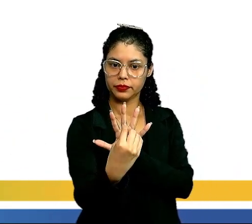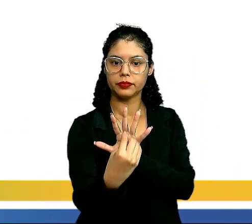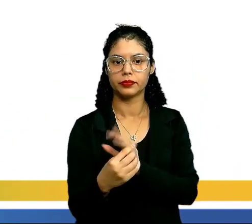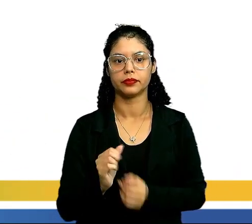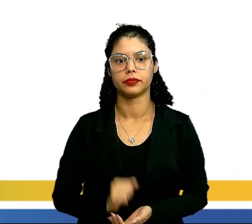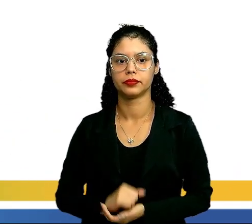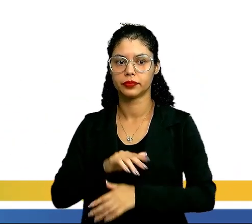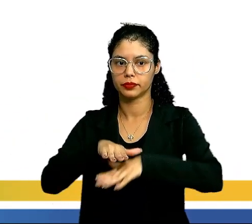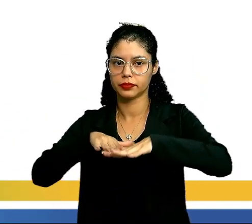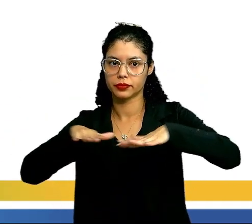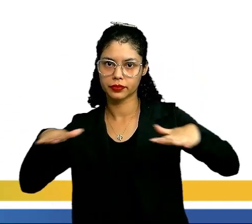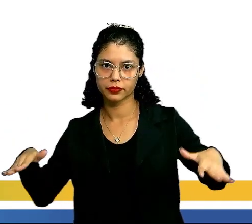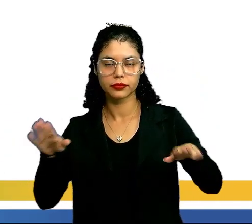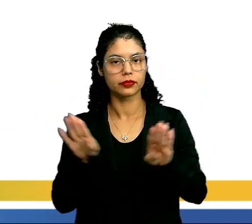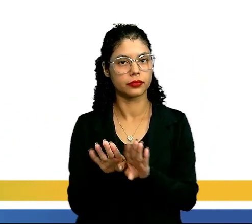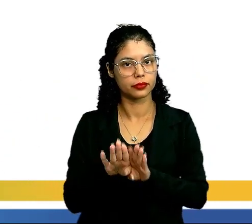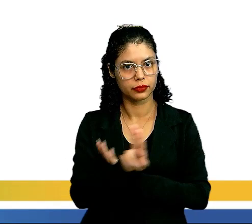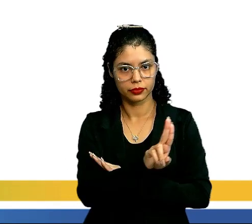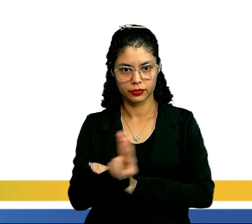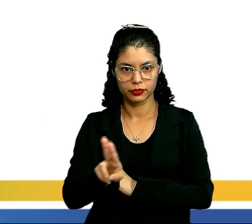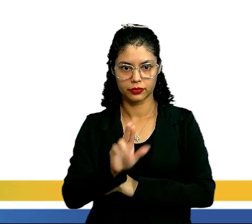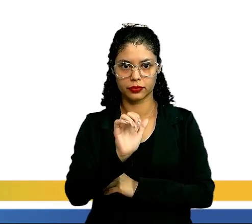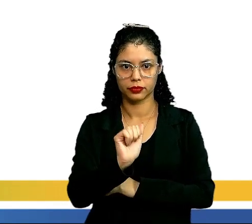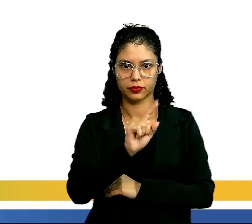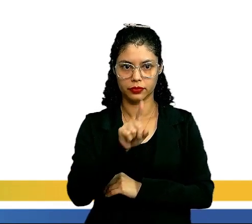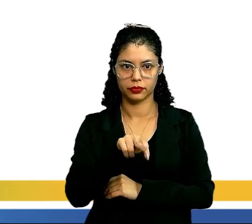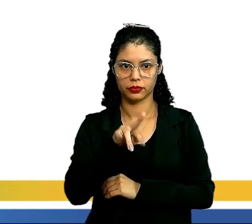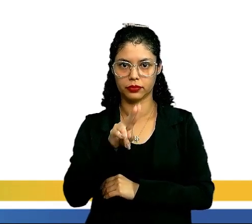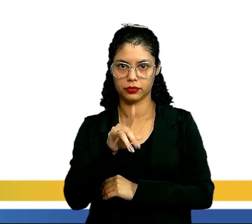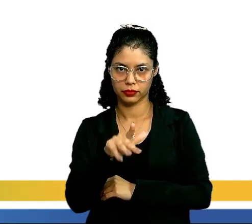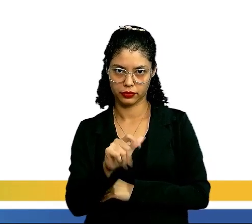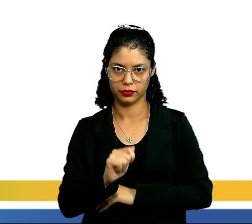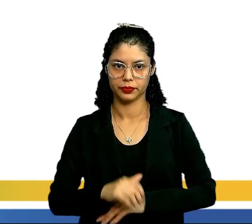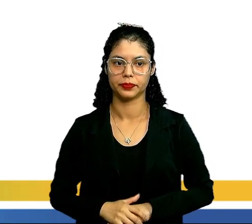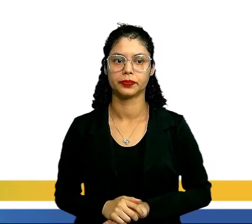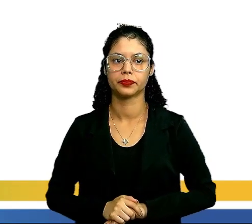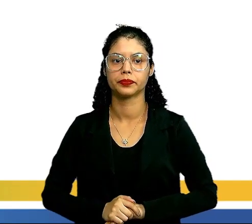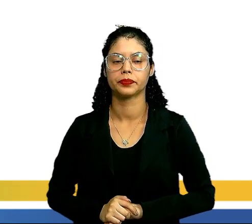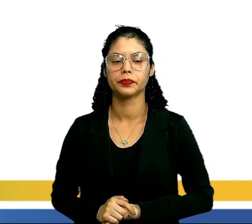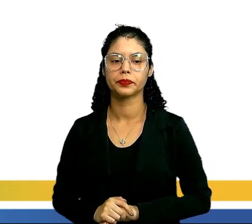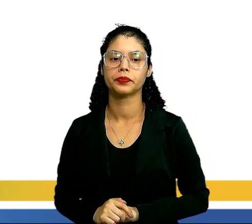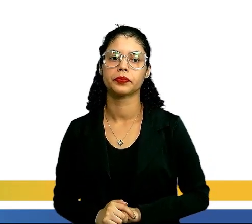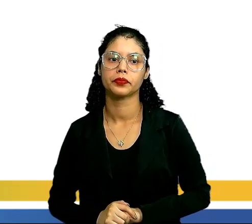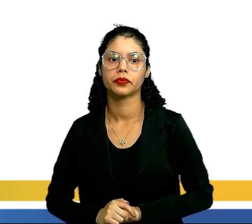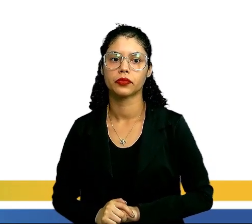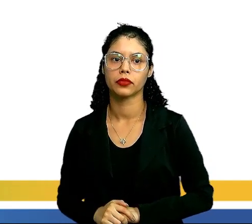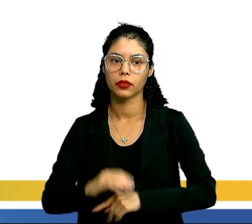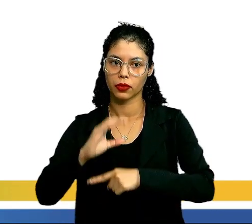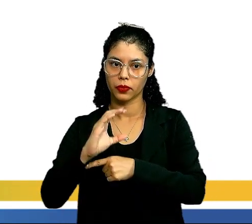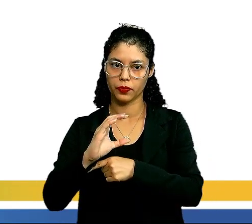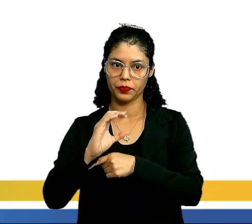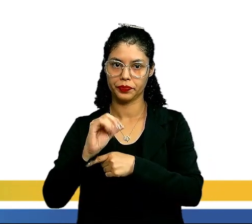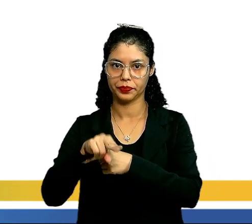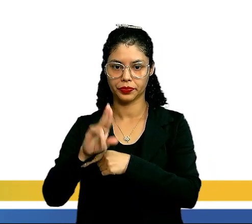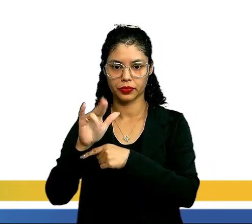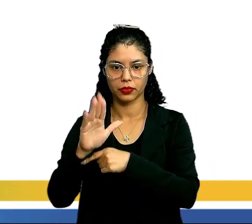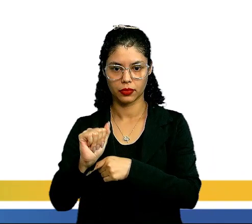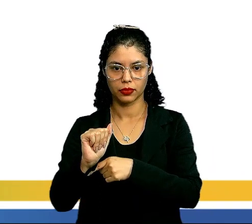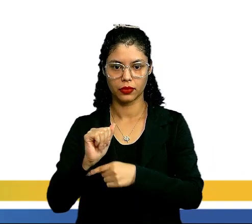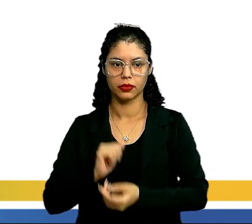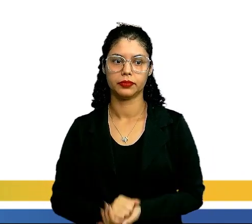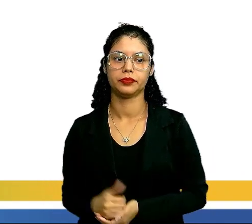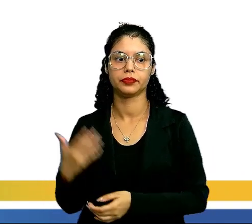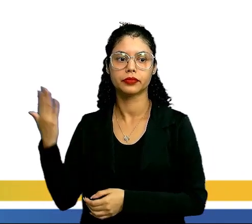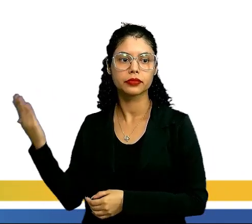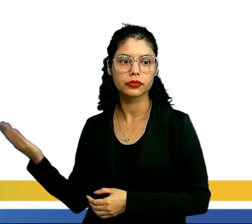do tipo plana, também chamada de azimutal. Vamos então para a próxima projeção.